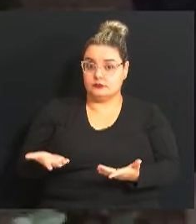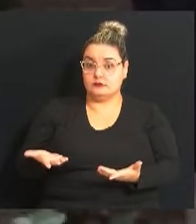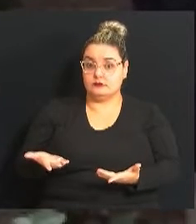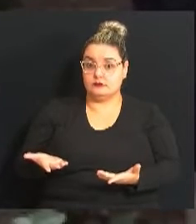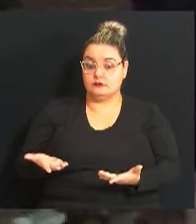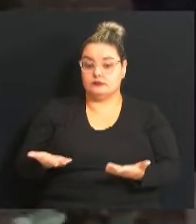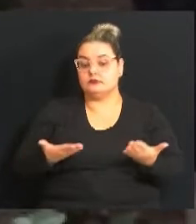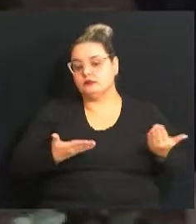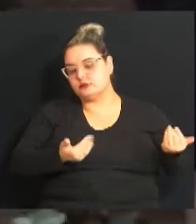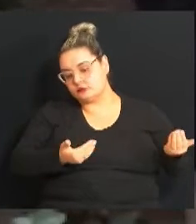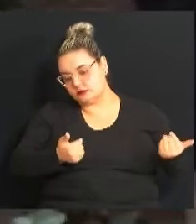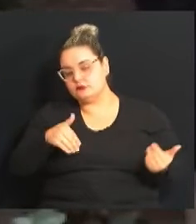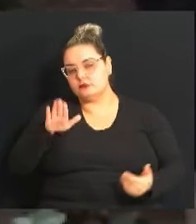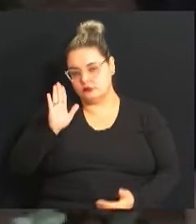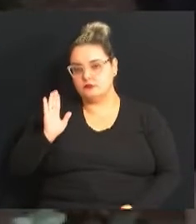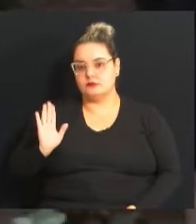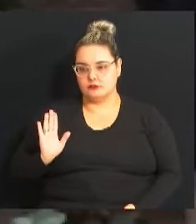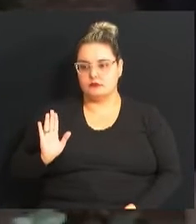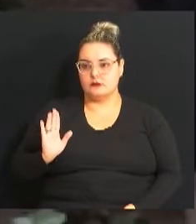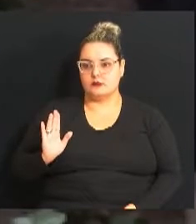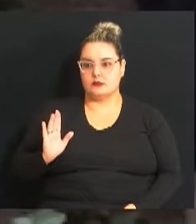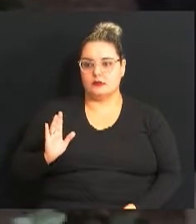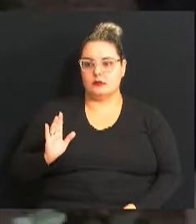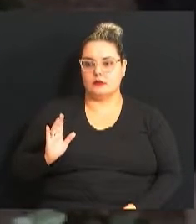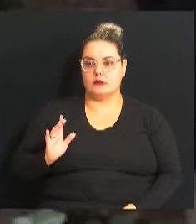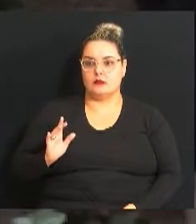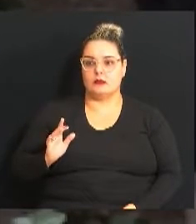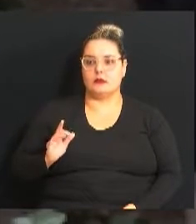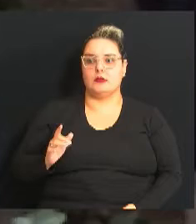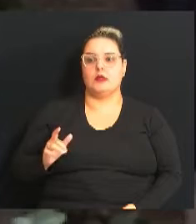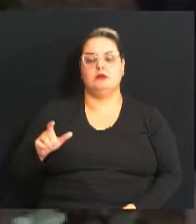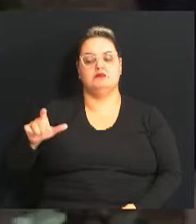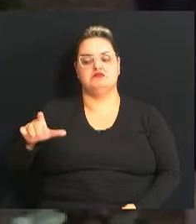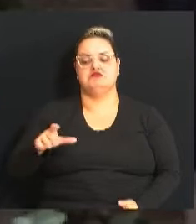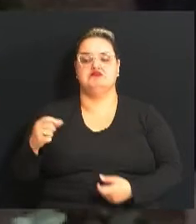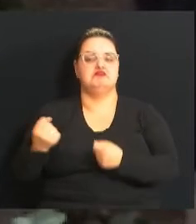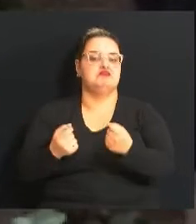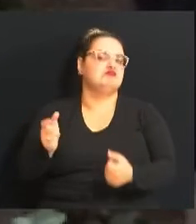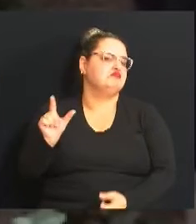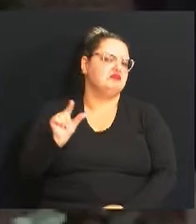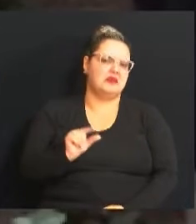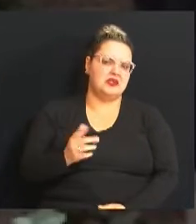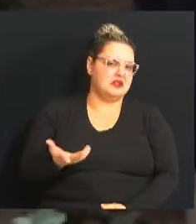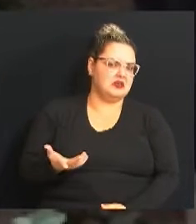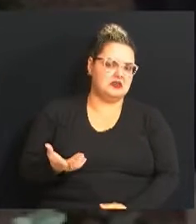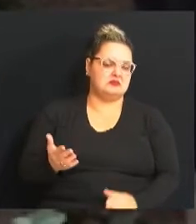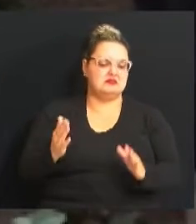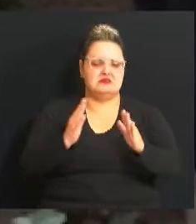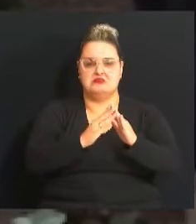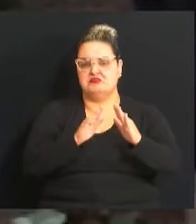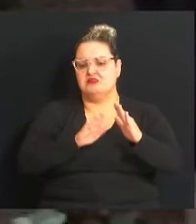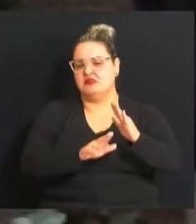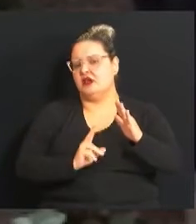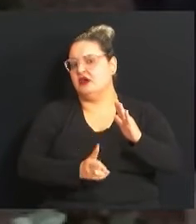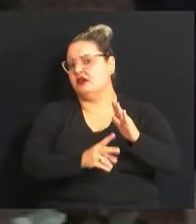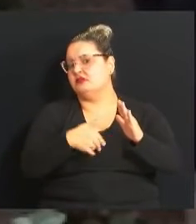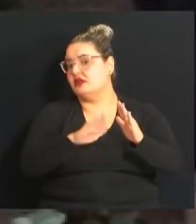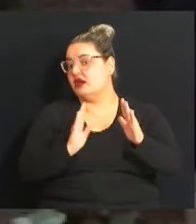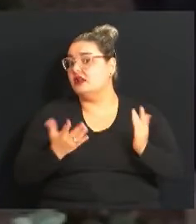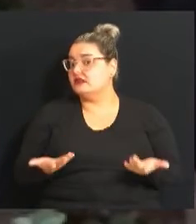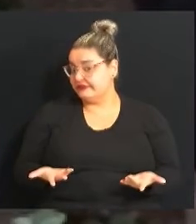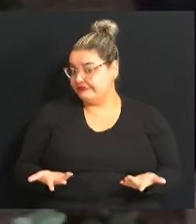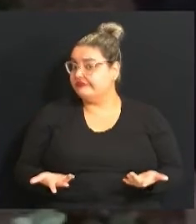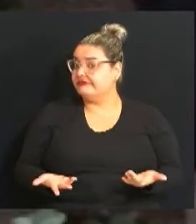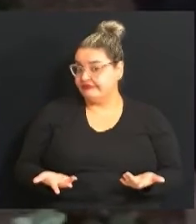jovens, né, os mais jovens têm tirado menos carteira de motorista, eles têm saído menos de casa,